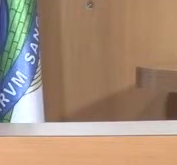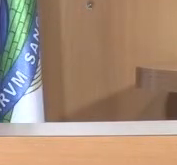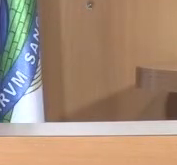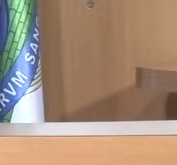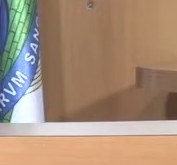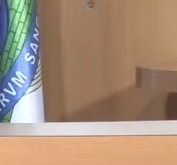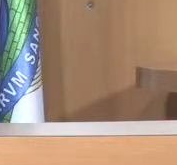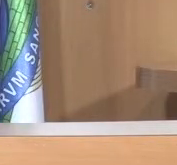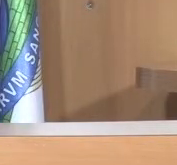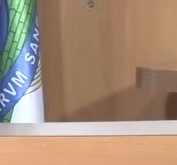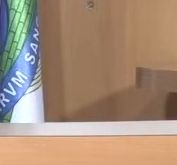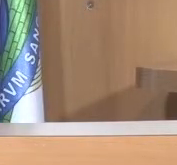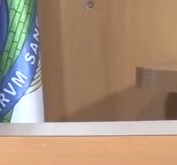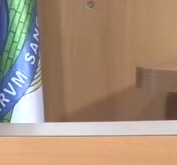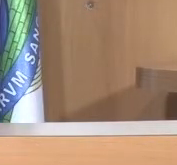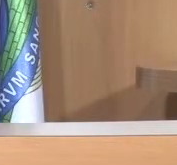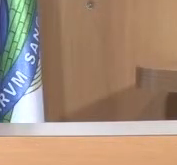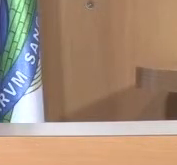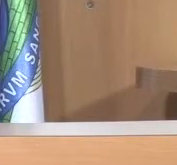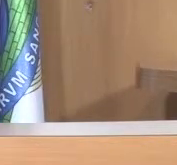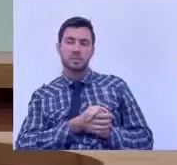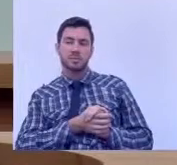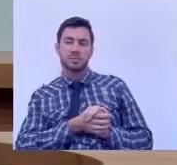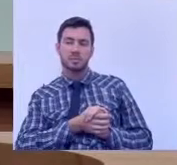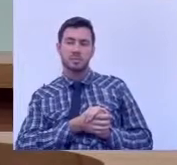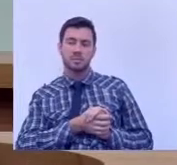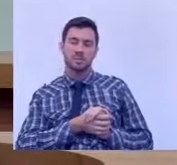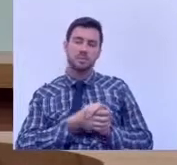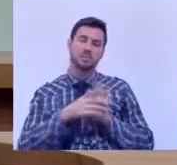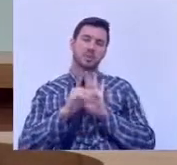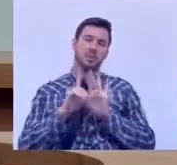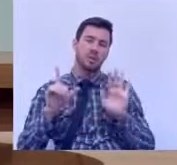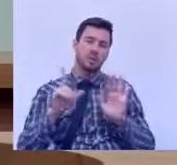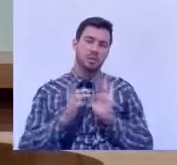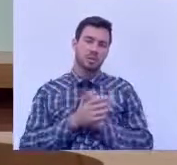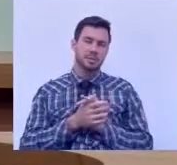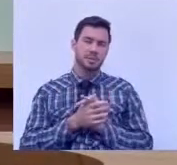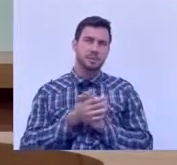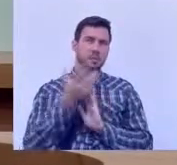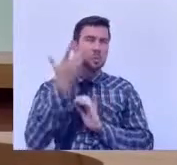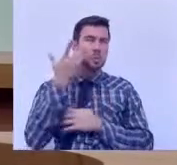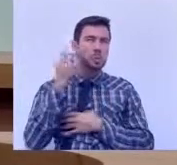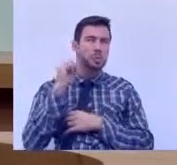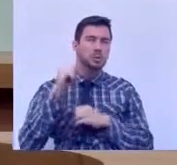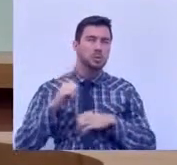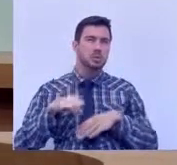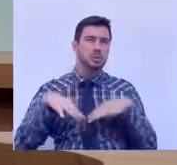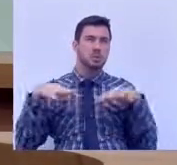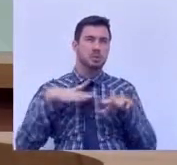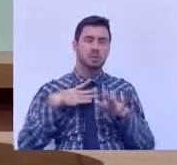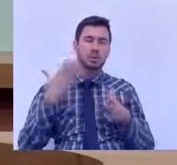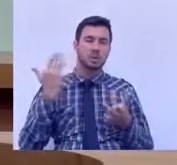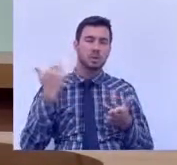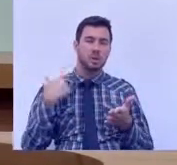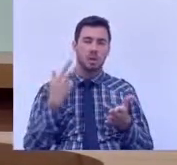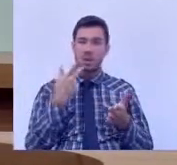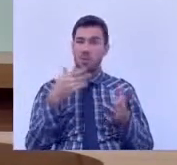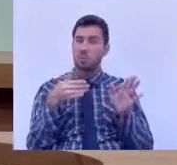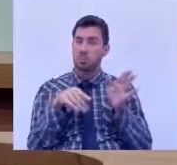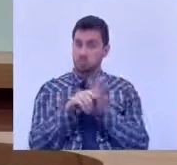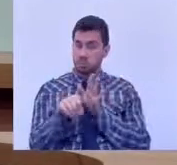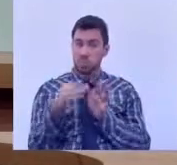de um crematório municipal na cidade. Anteriormente, em umas sessões passadas, eu fiz um requerimento